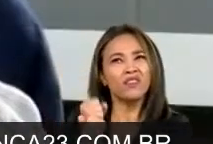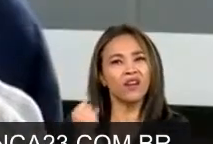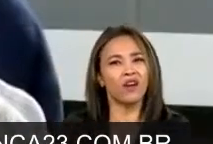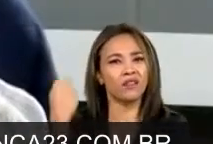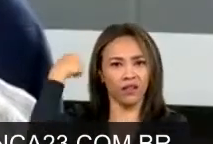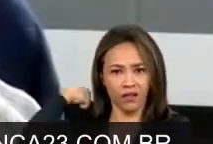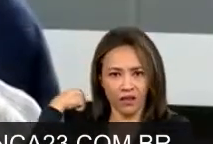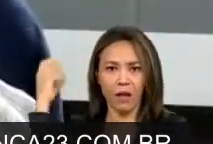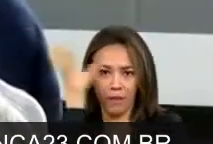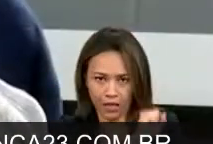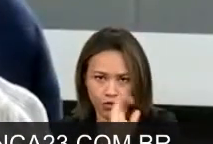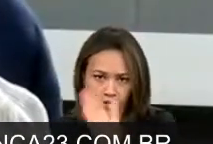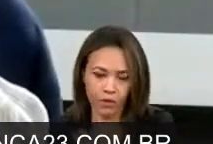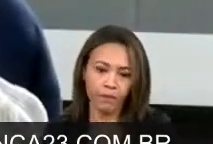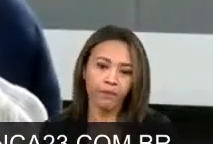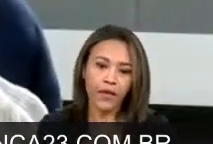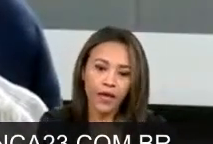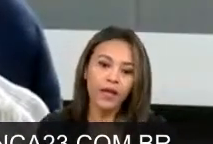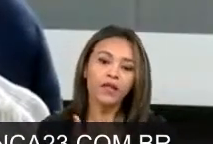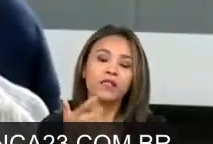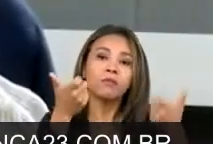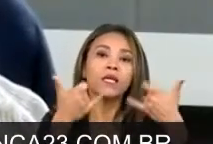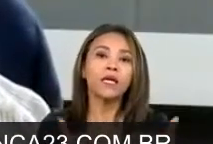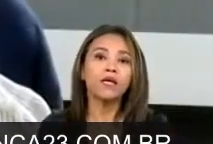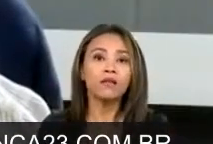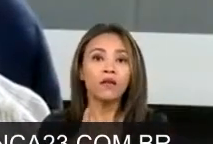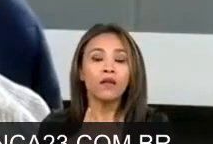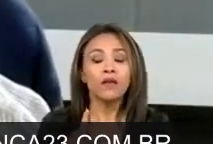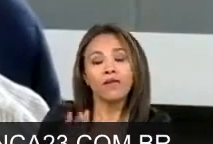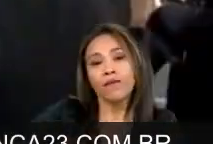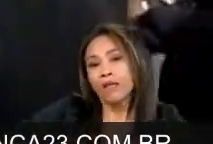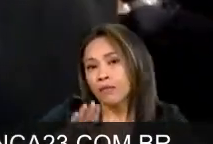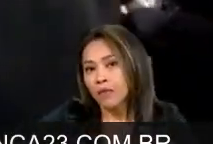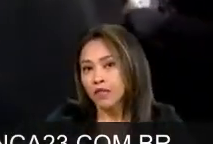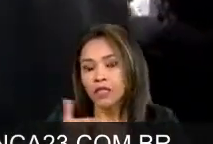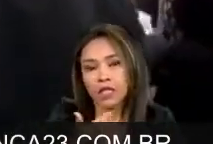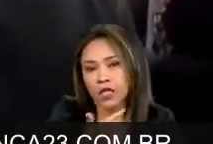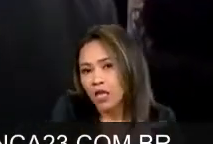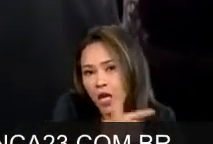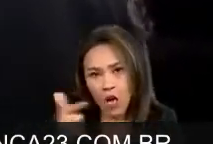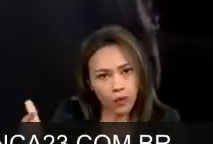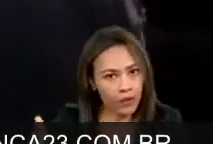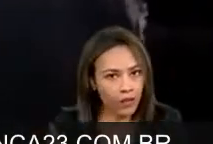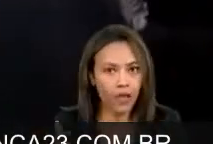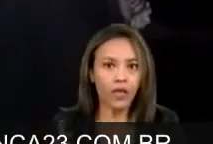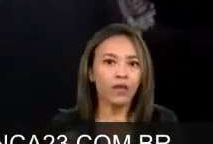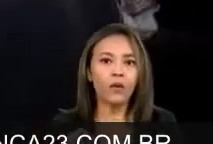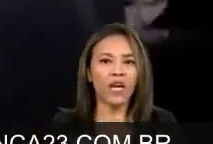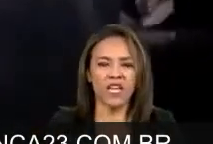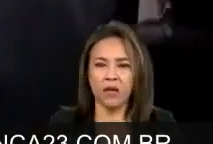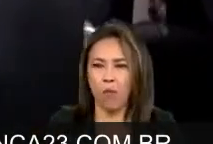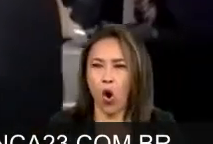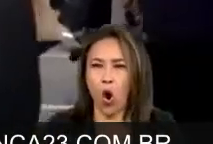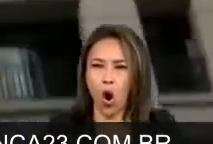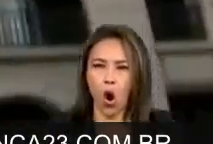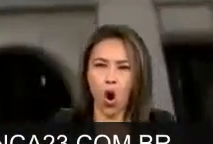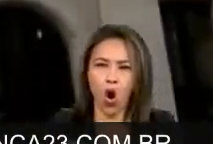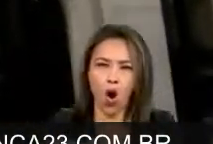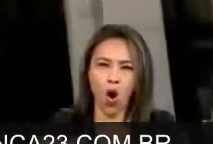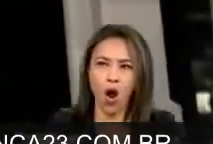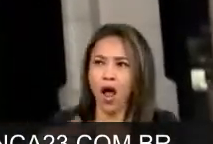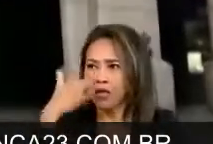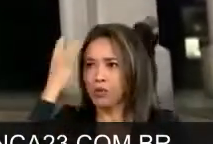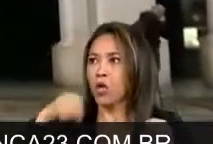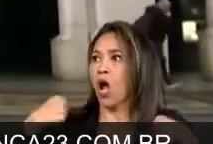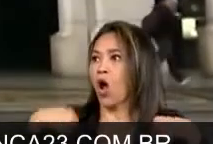dali foram tomadas algumas medidas. Tudo depende de que não haja esse contágio de corrida,